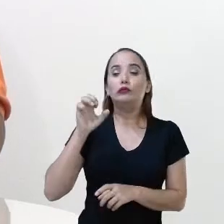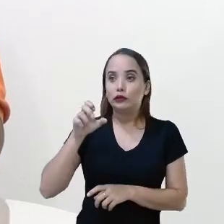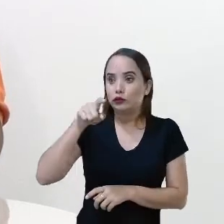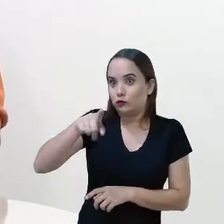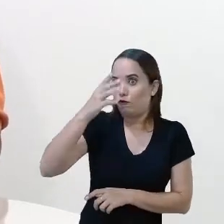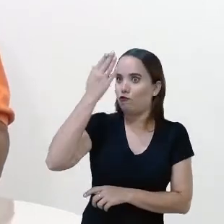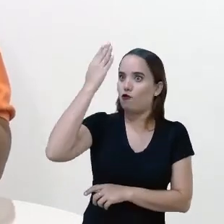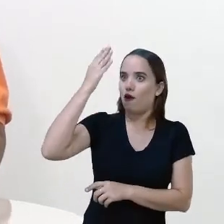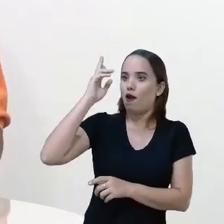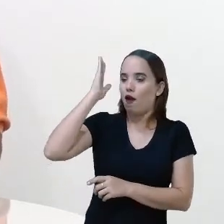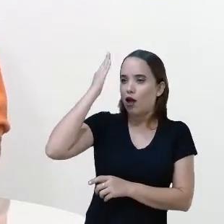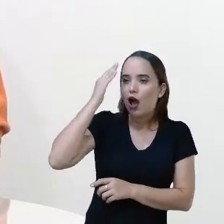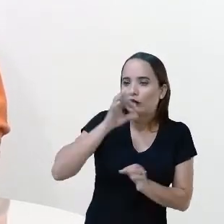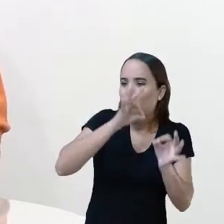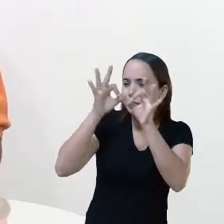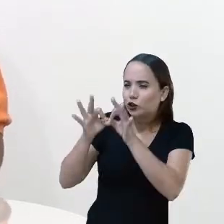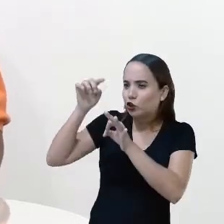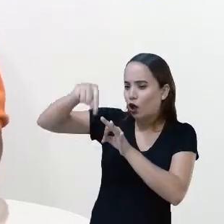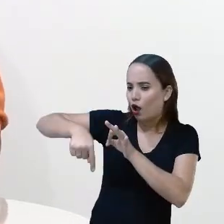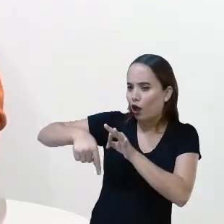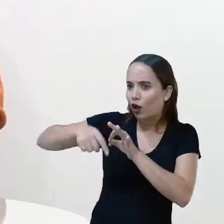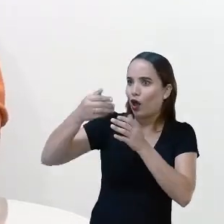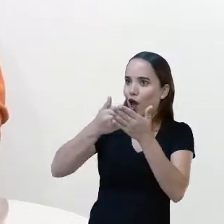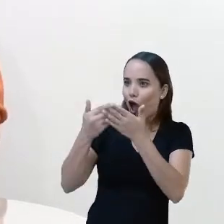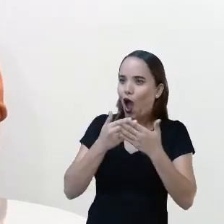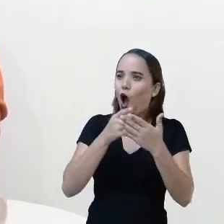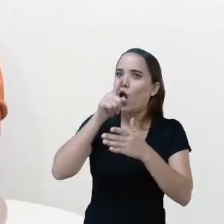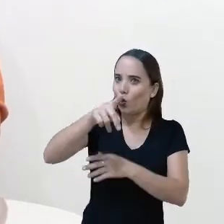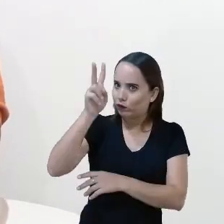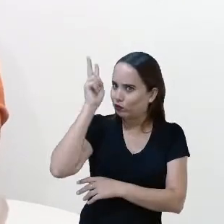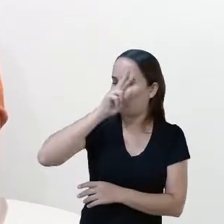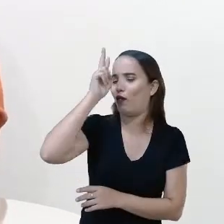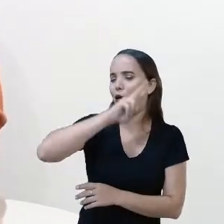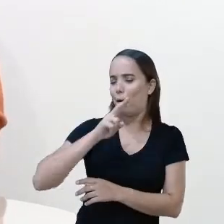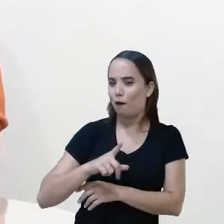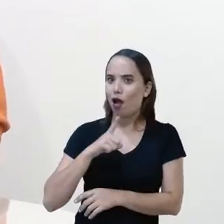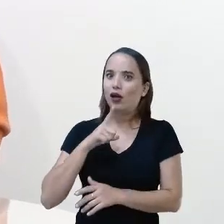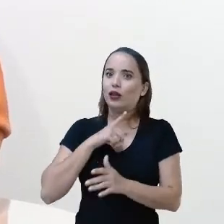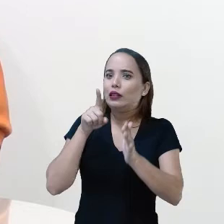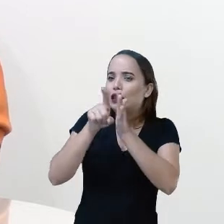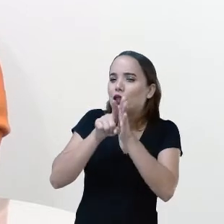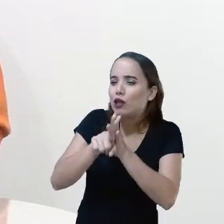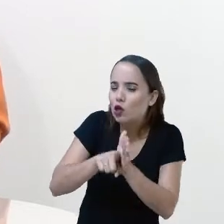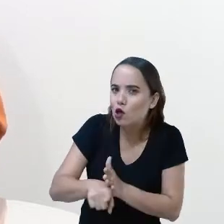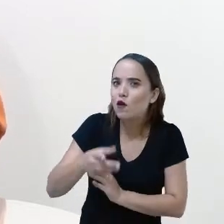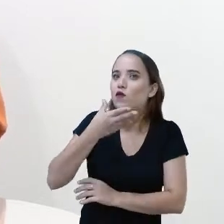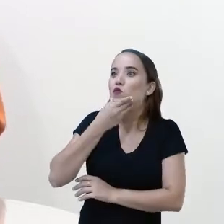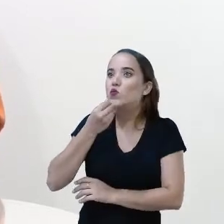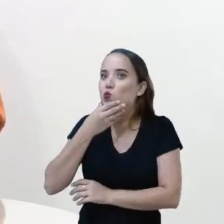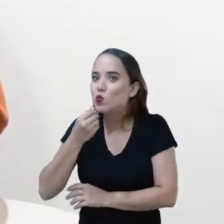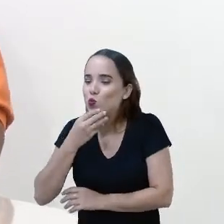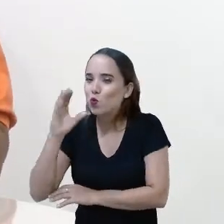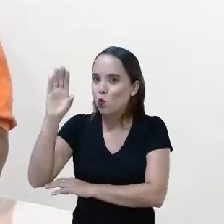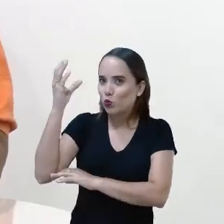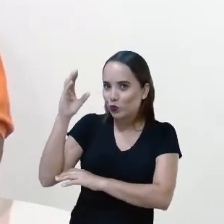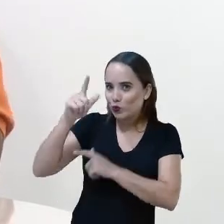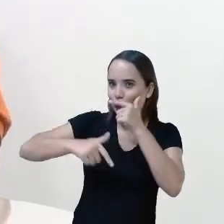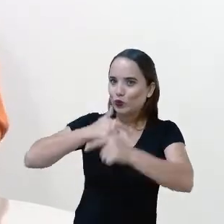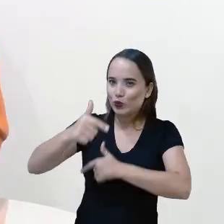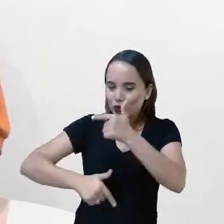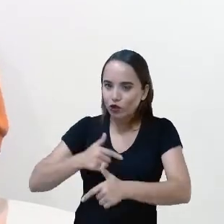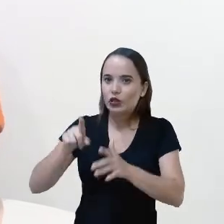lá o cientista, né, aquele cientista inglês, Edward Jenner, ele começou a pesquisar sobre a varíola. E sempre que há